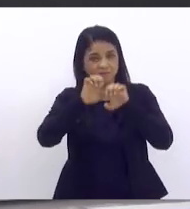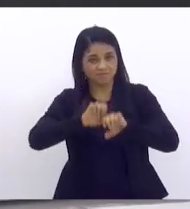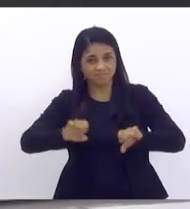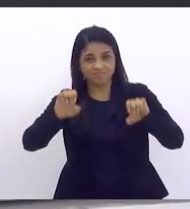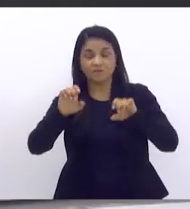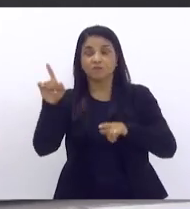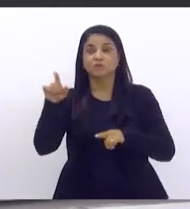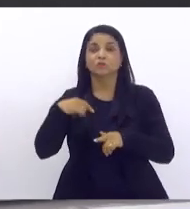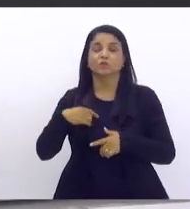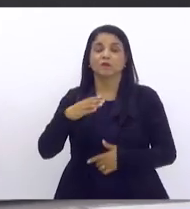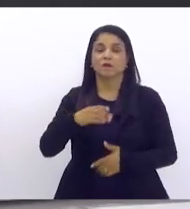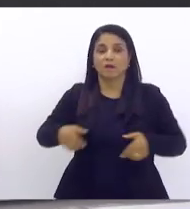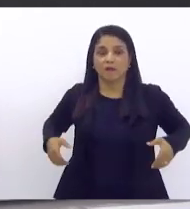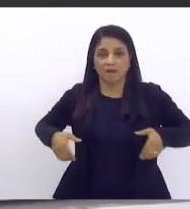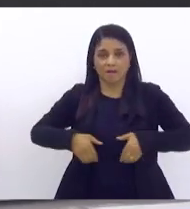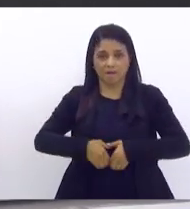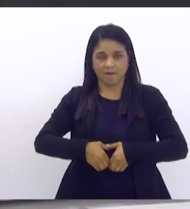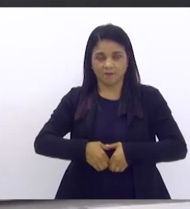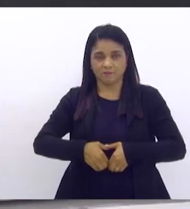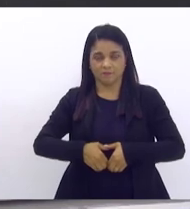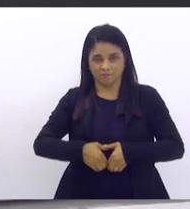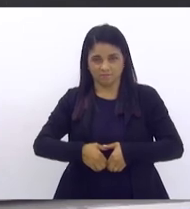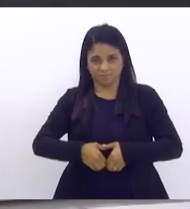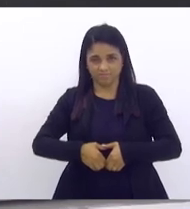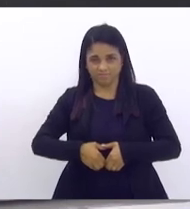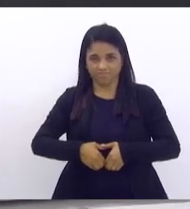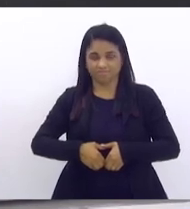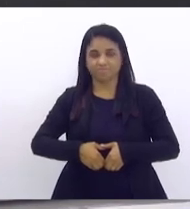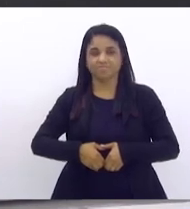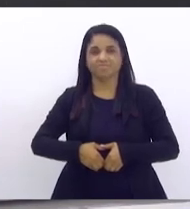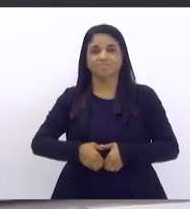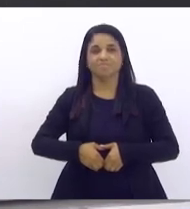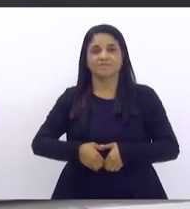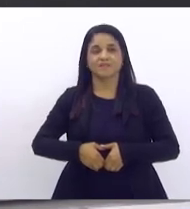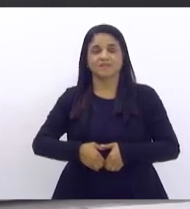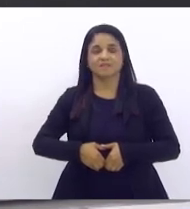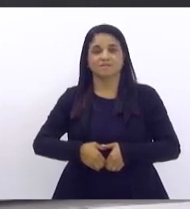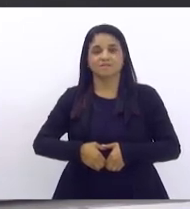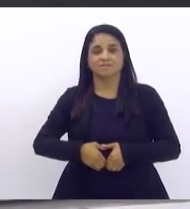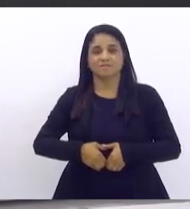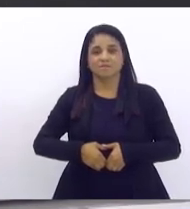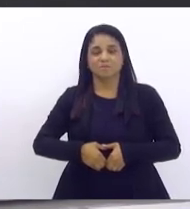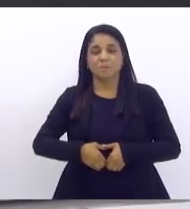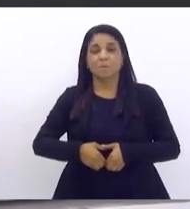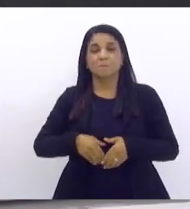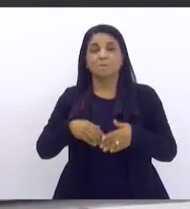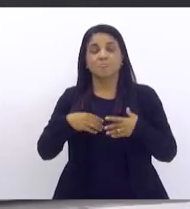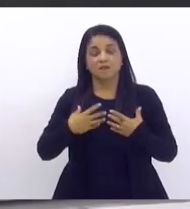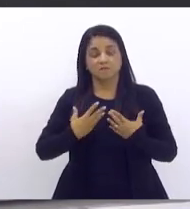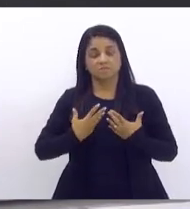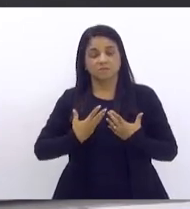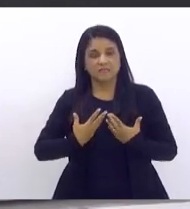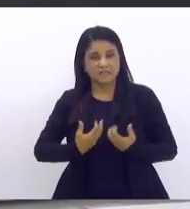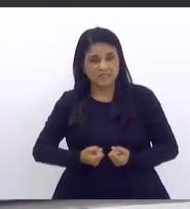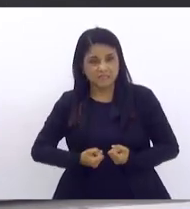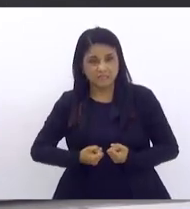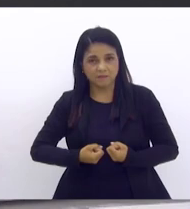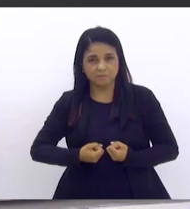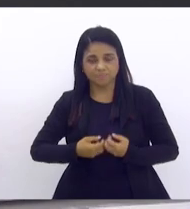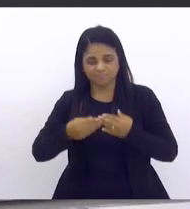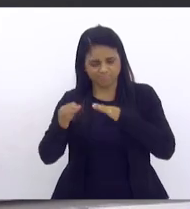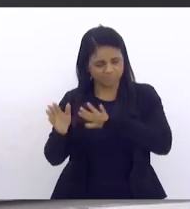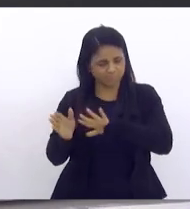cardeal arcebispo, é exatamente esta. Despir-se do desânimo, do